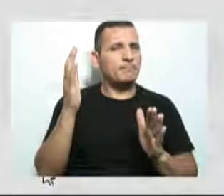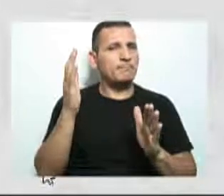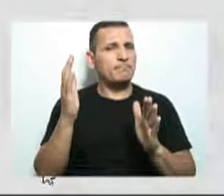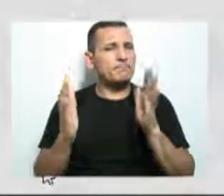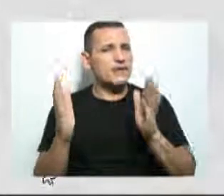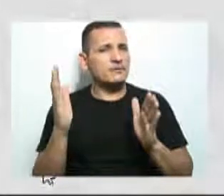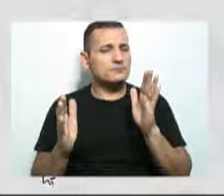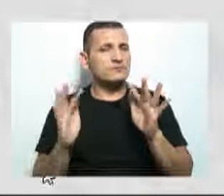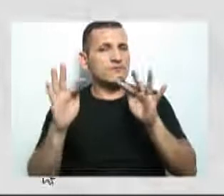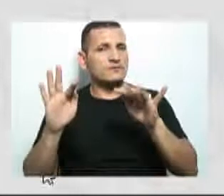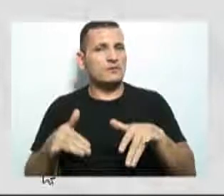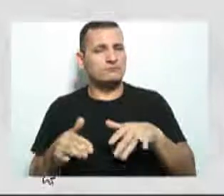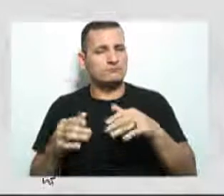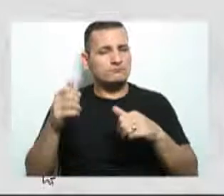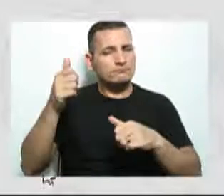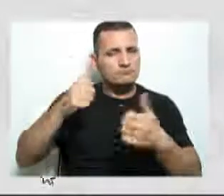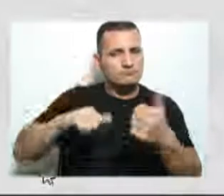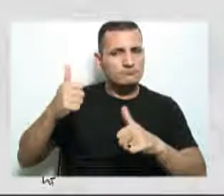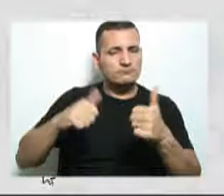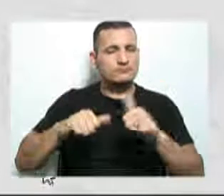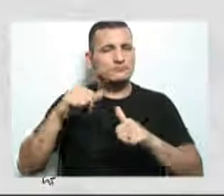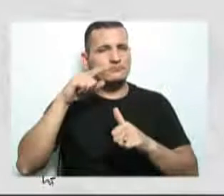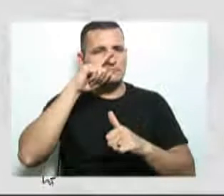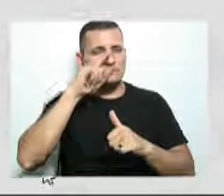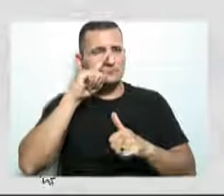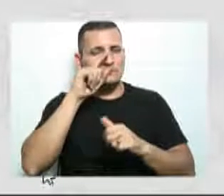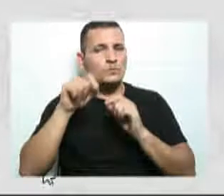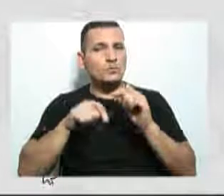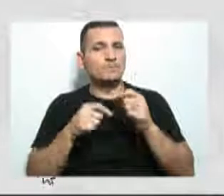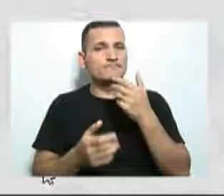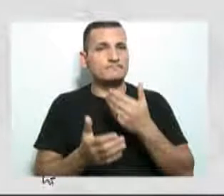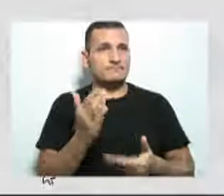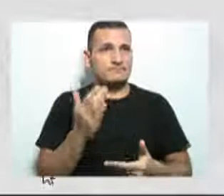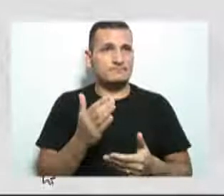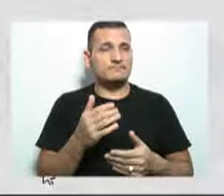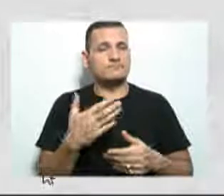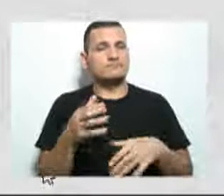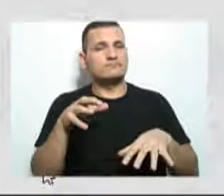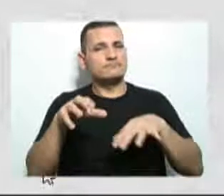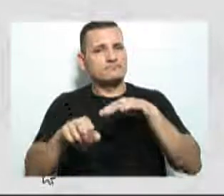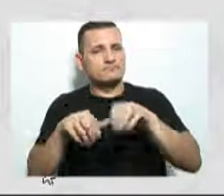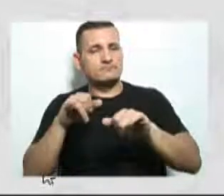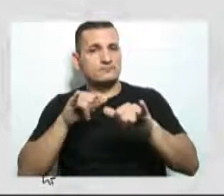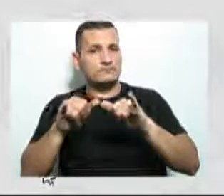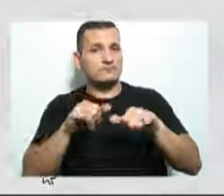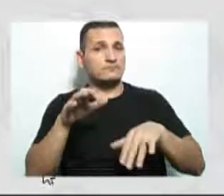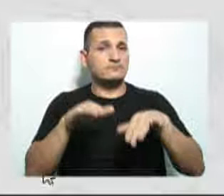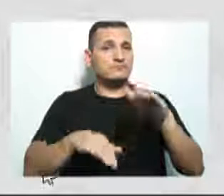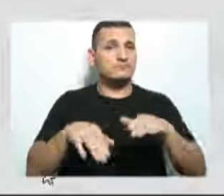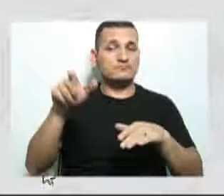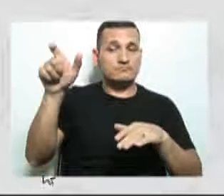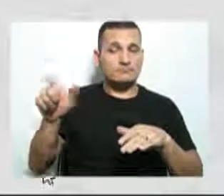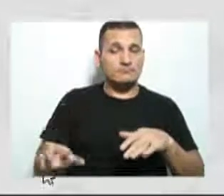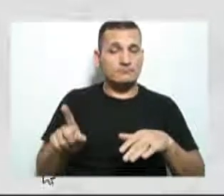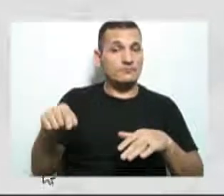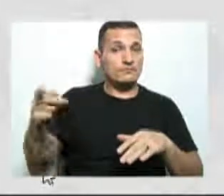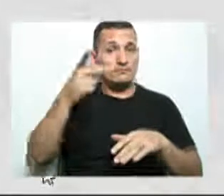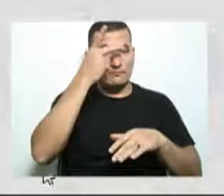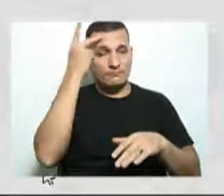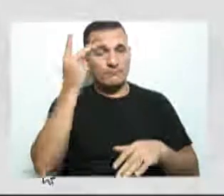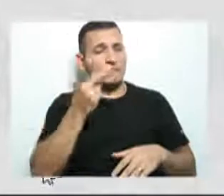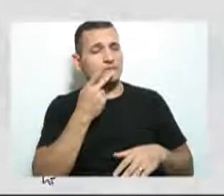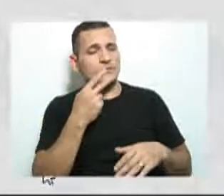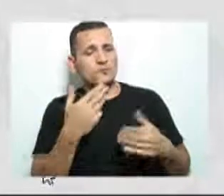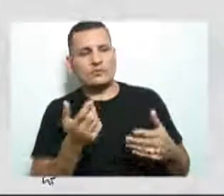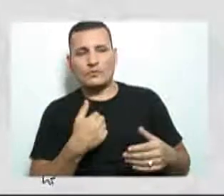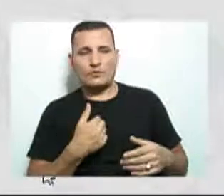riscos que eventualmente, né, perdê-lo. Então busque informações. Às vezes a outra pessoa que está negociando com você diz assim, olha,